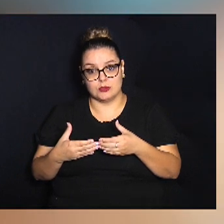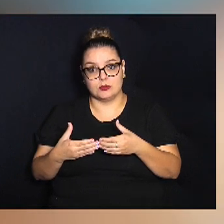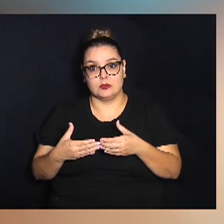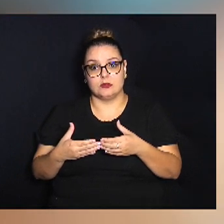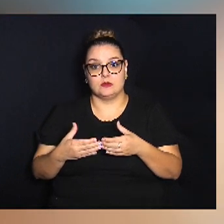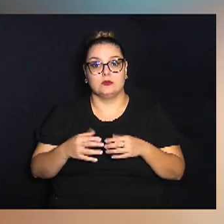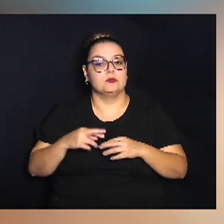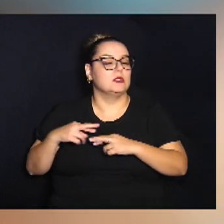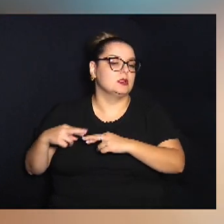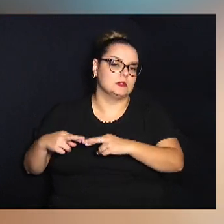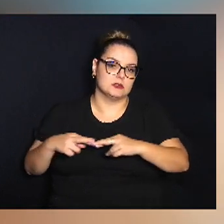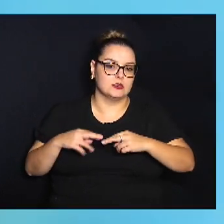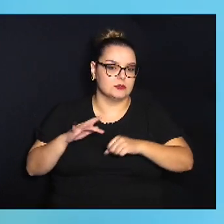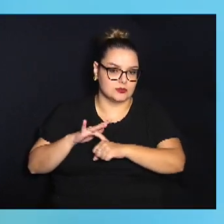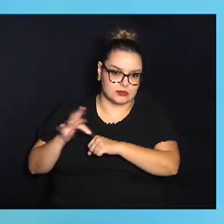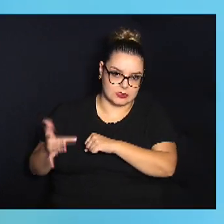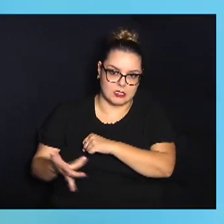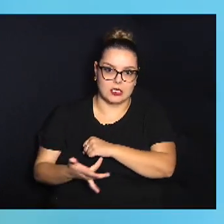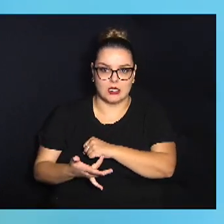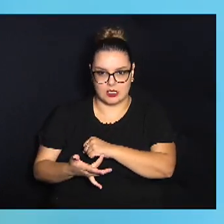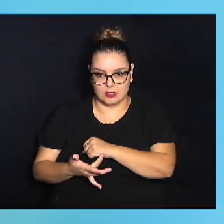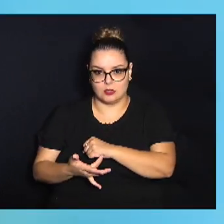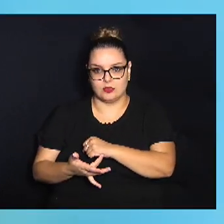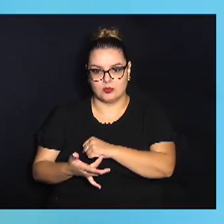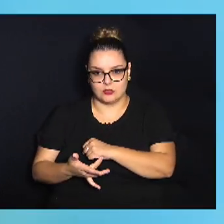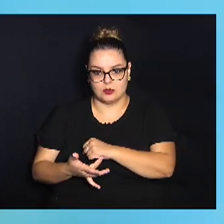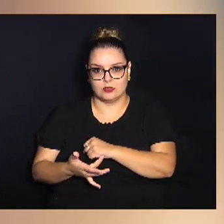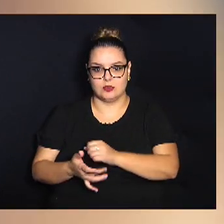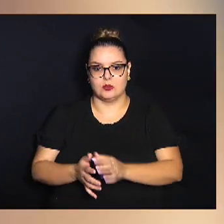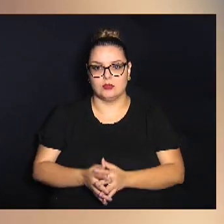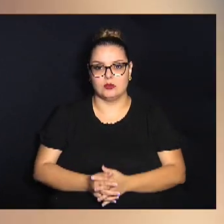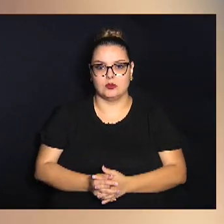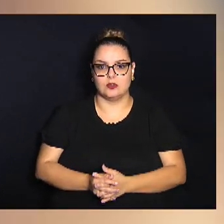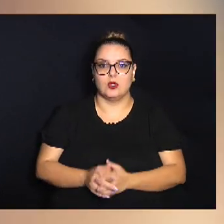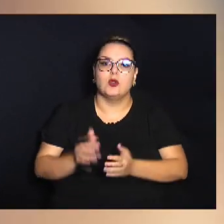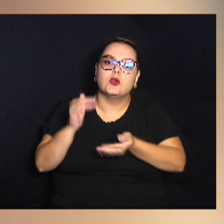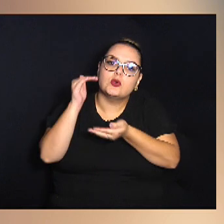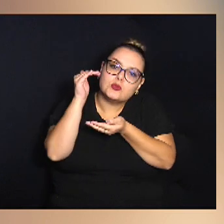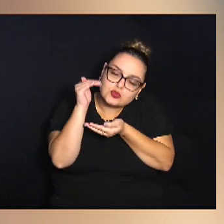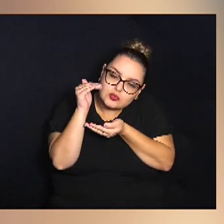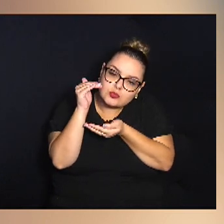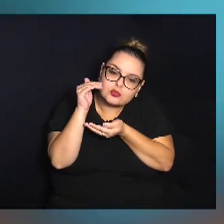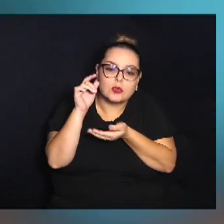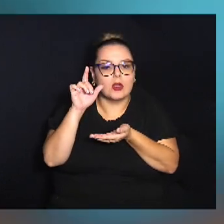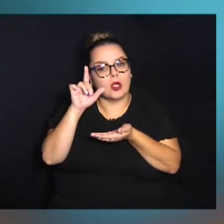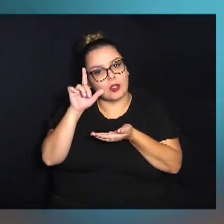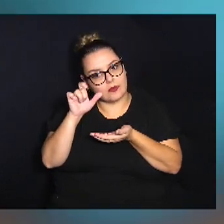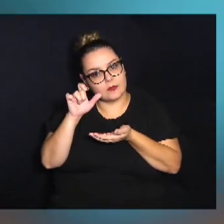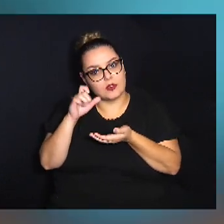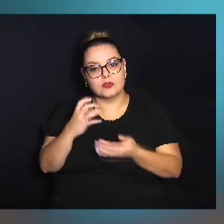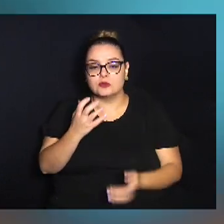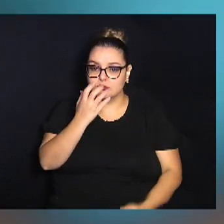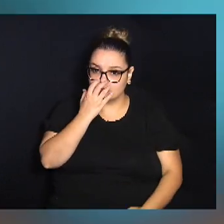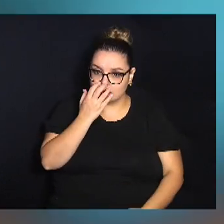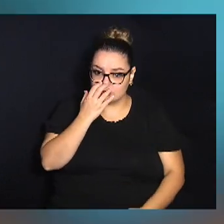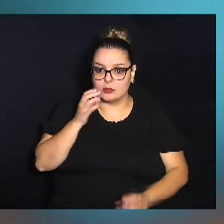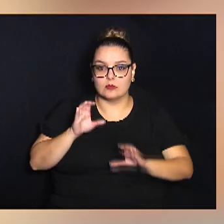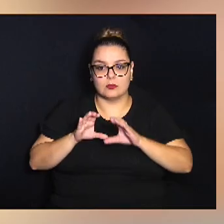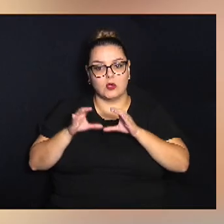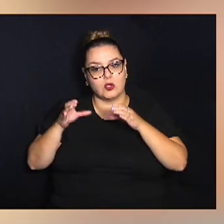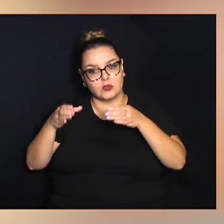das redes sociais, eu mando o filhotinho, a foto dos cachorros para o